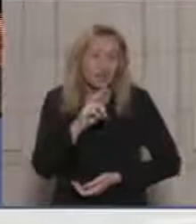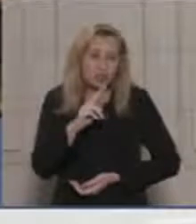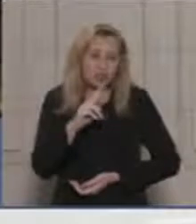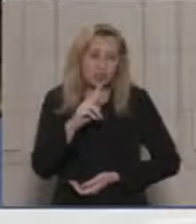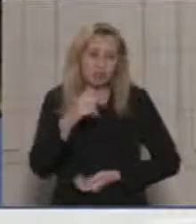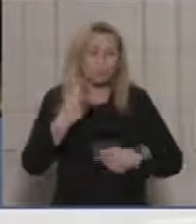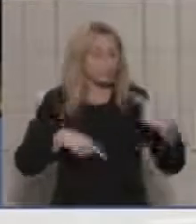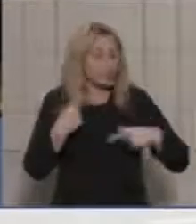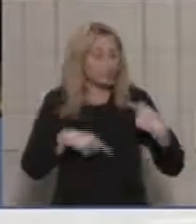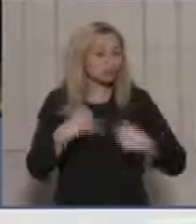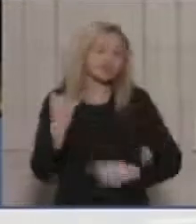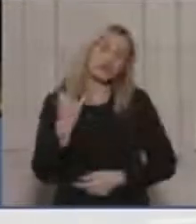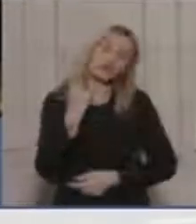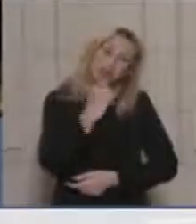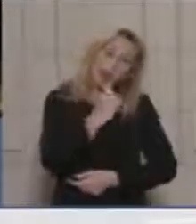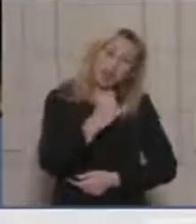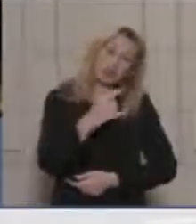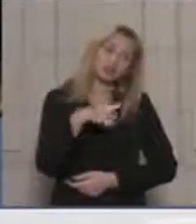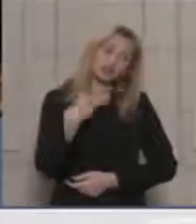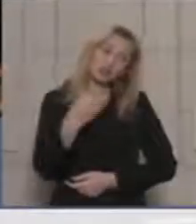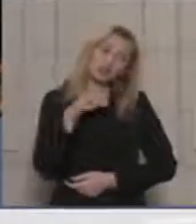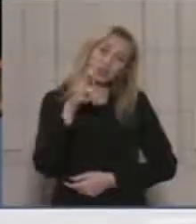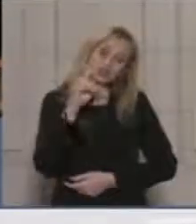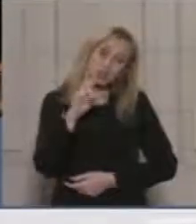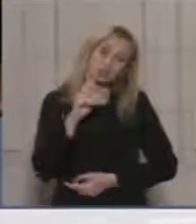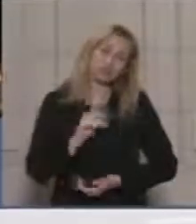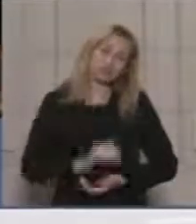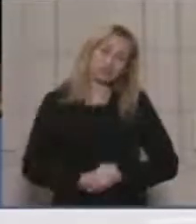mandato, nós ouvimos.